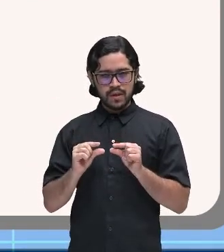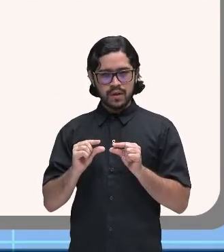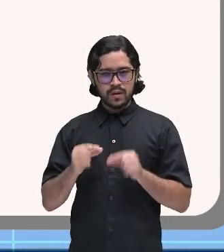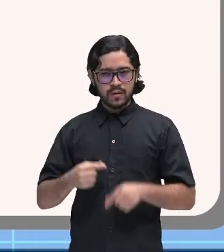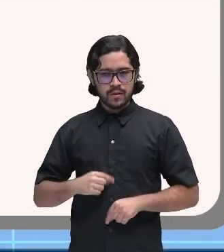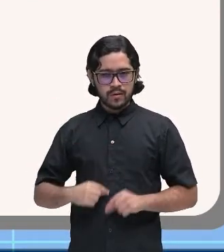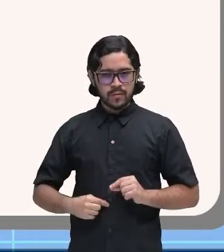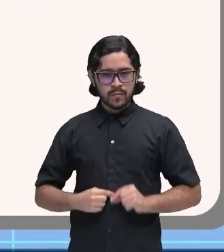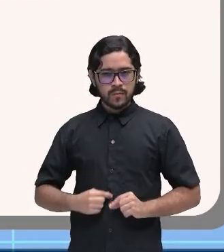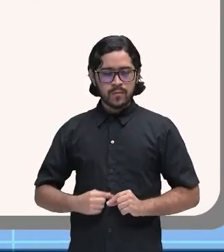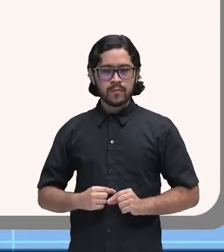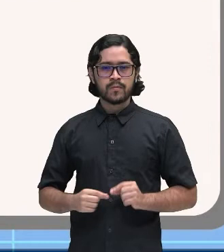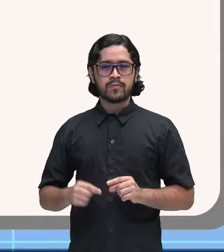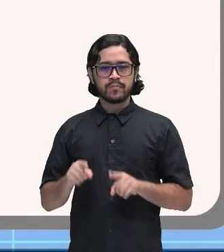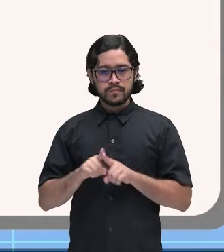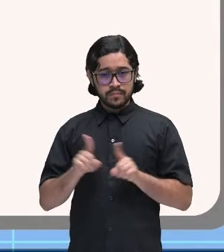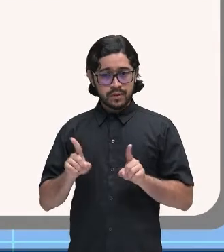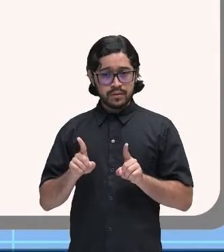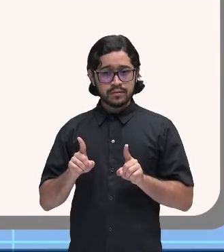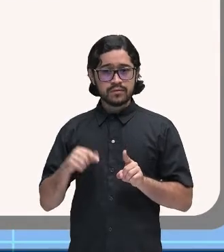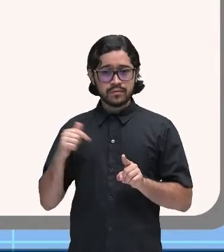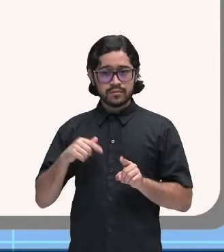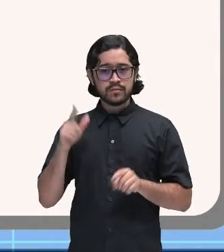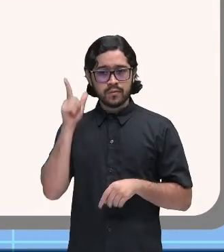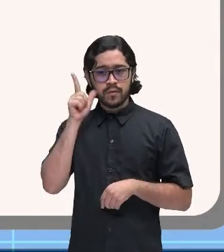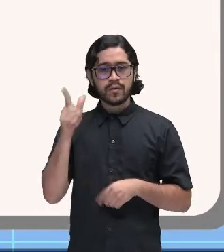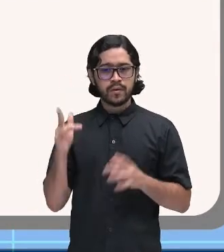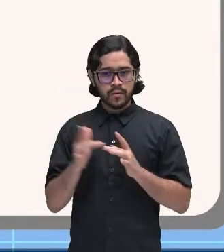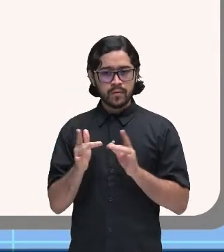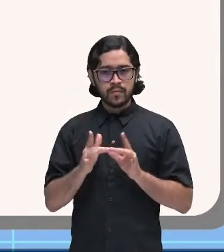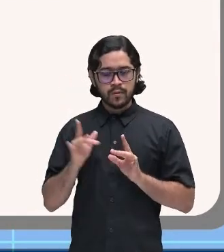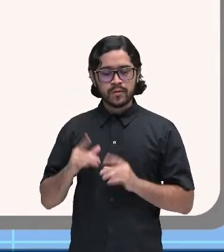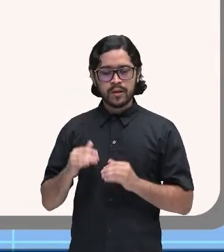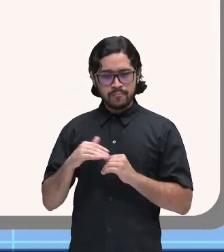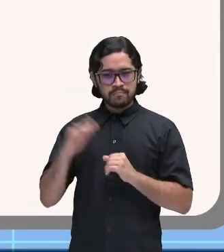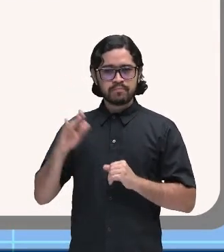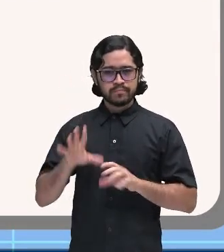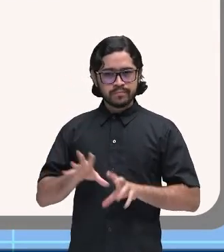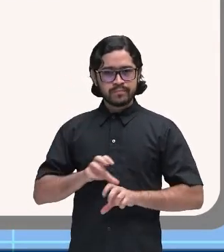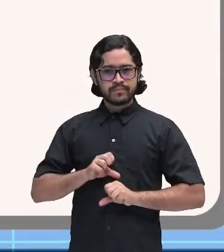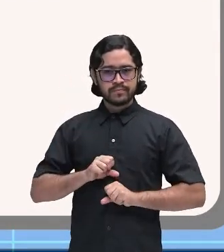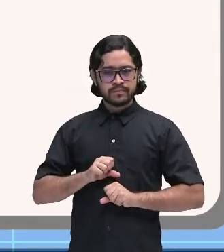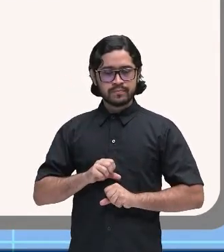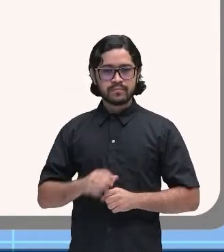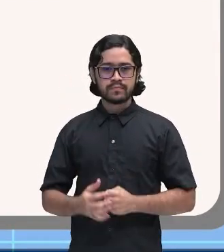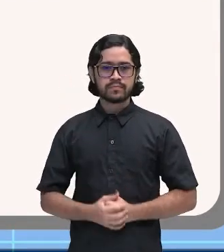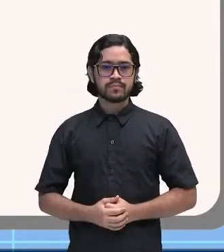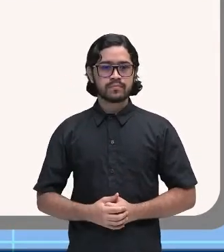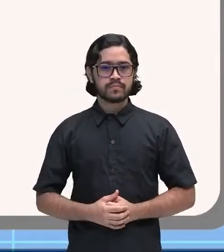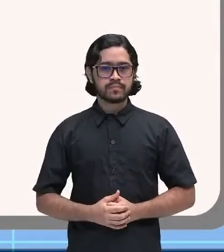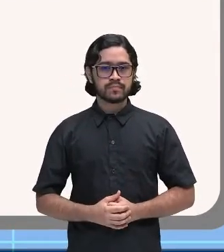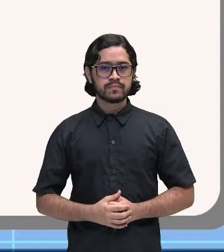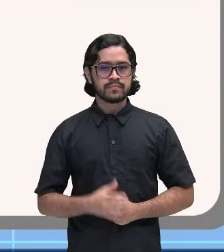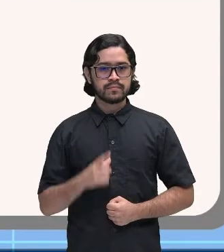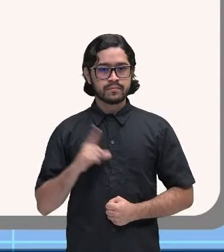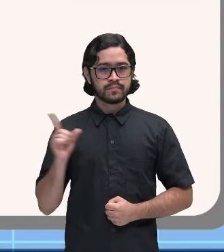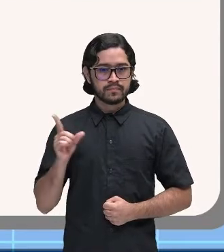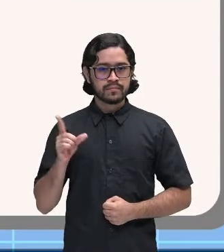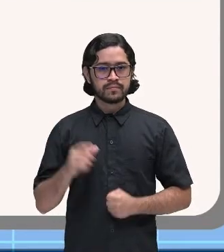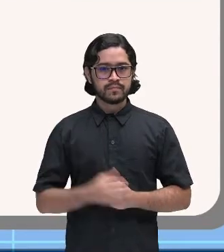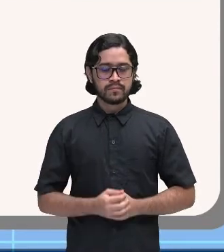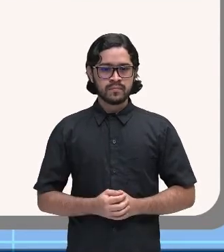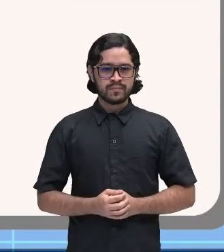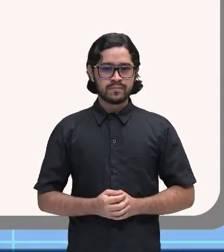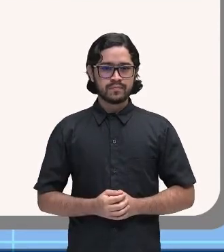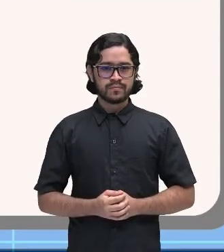funcionalidade, aumentar a área de contato para absorção. Aí, relembrando, nós temos na parede aí, ó, interna da